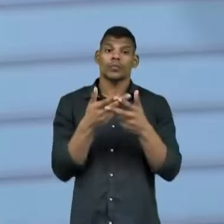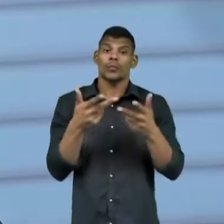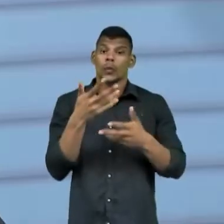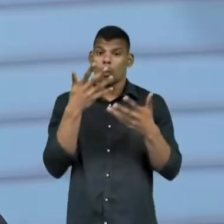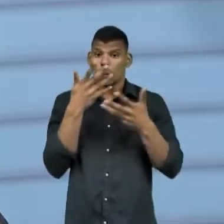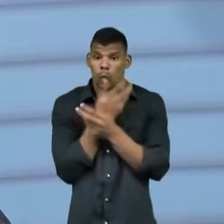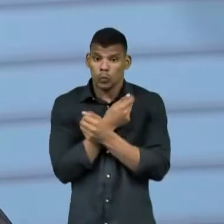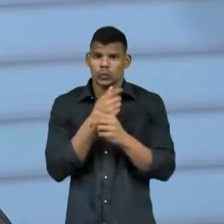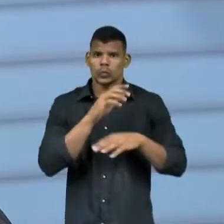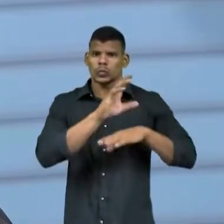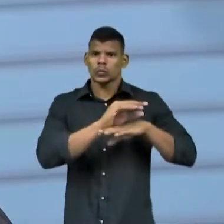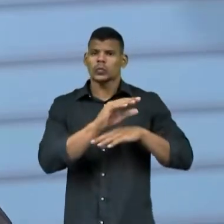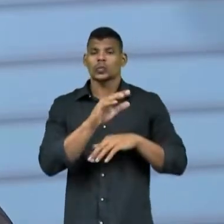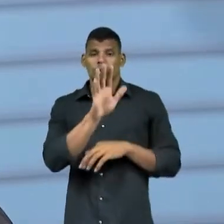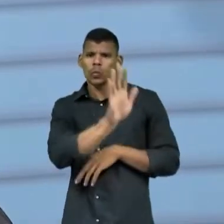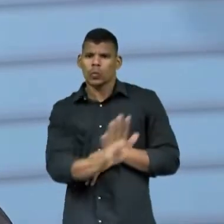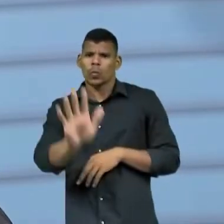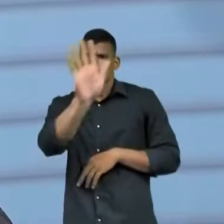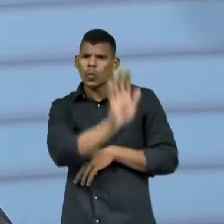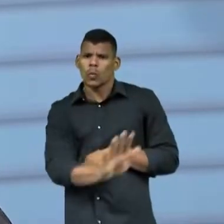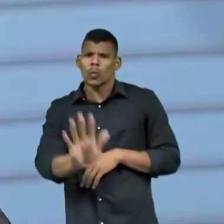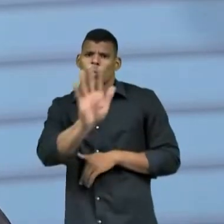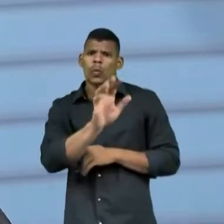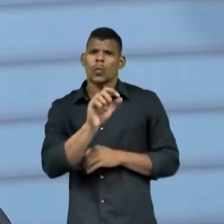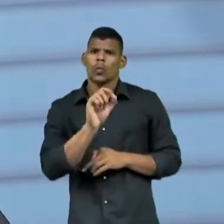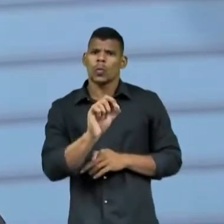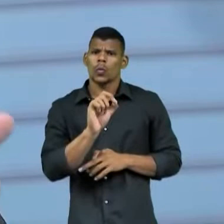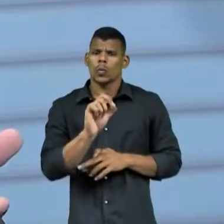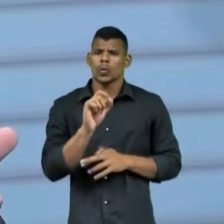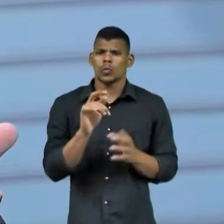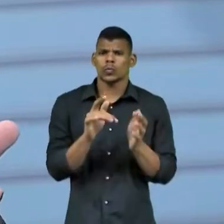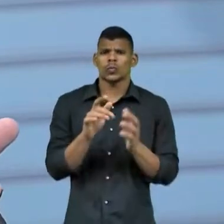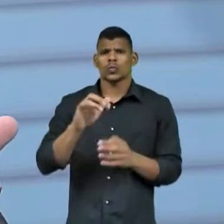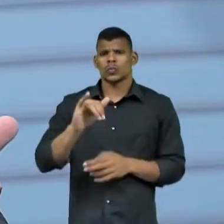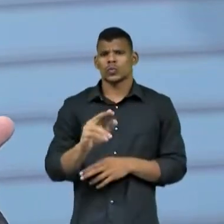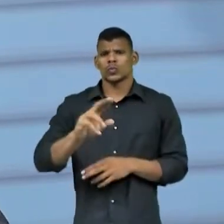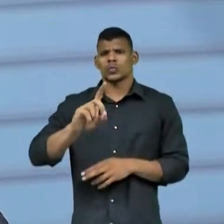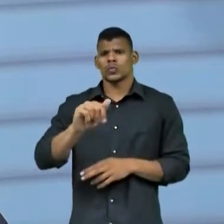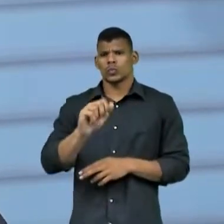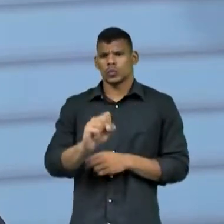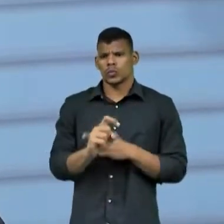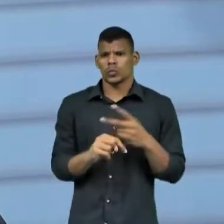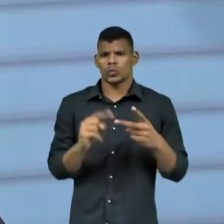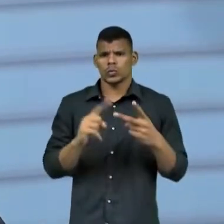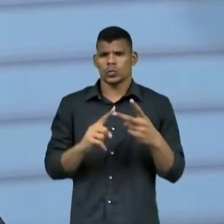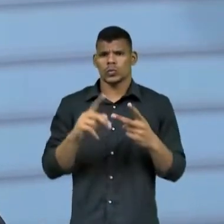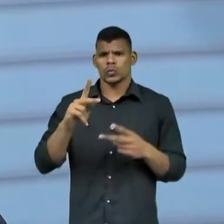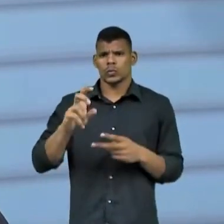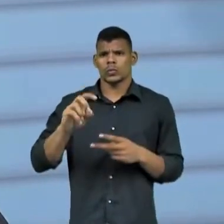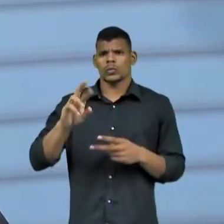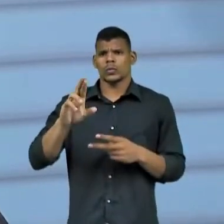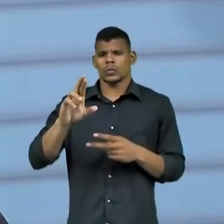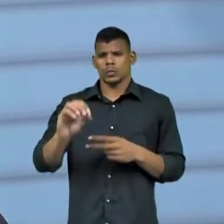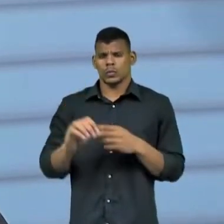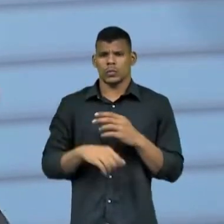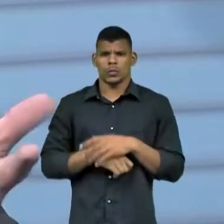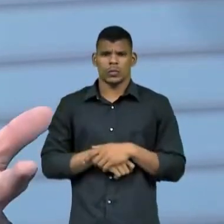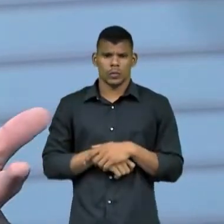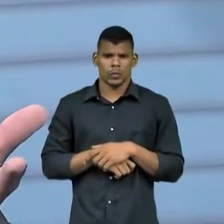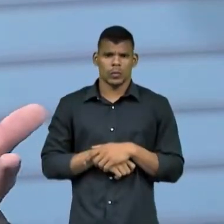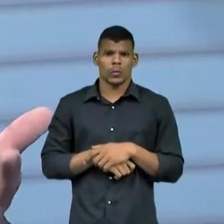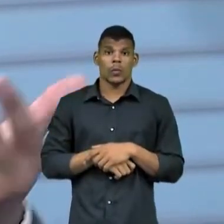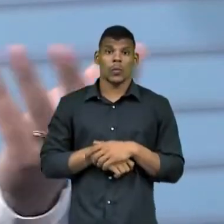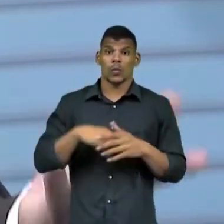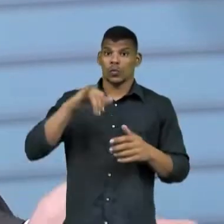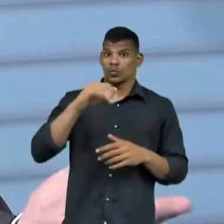dessa cena eu lhe perdoo que a diferença entre Judas e Pedro né Judas e Pedro Judas vai enforcar-se né então e e Pedro